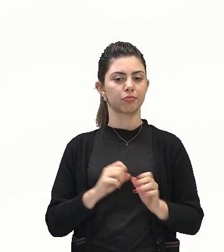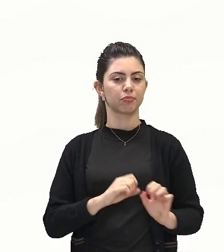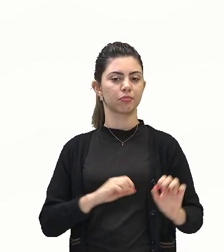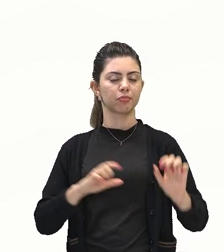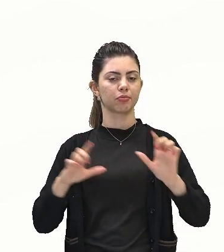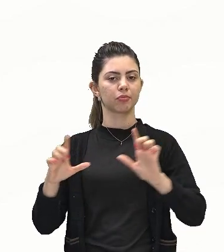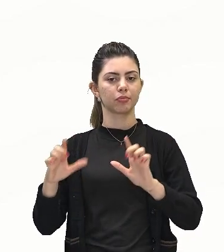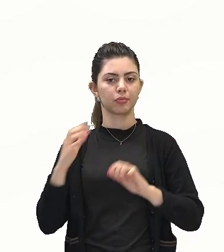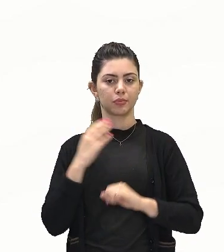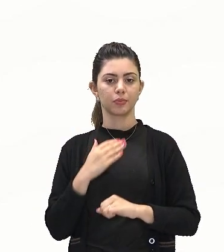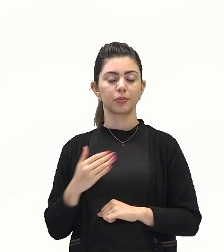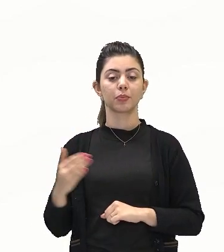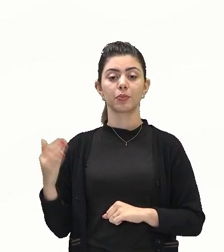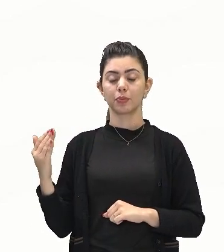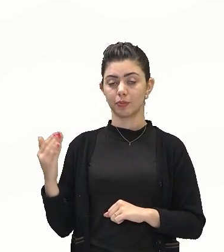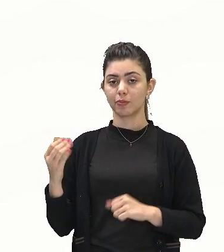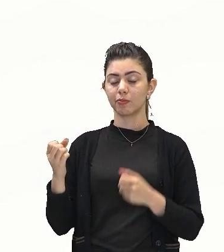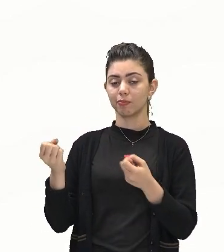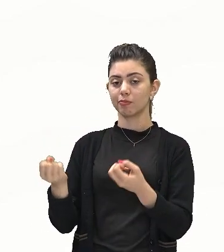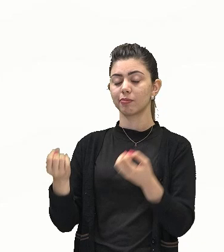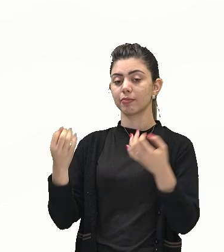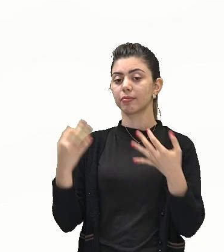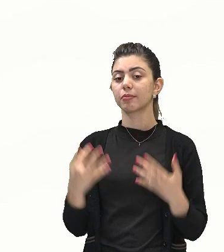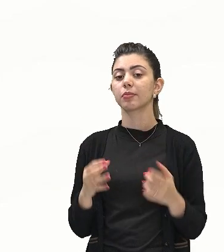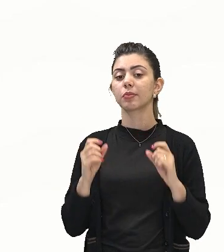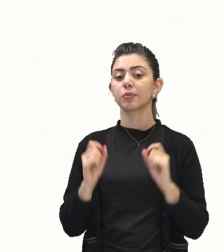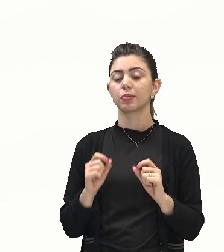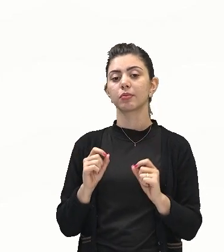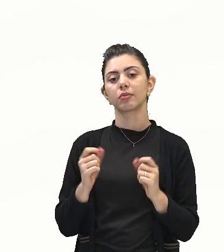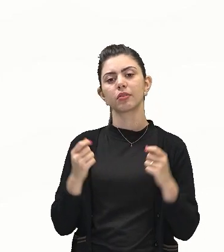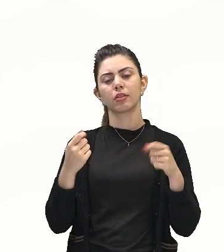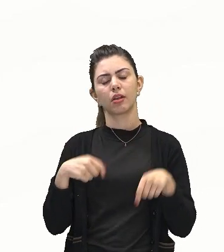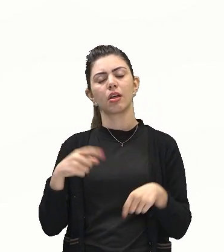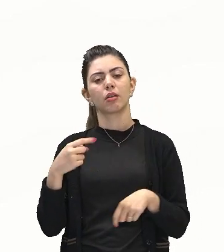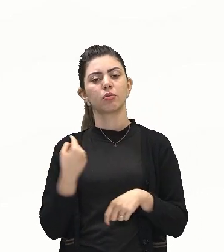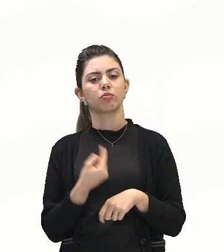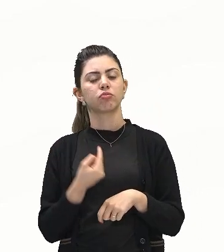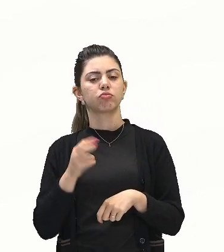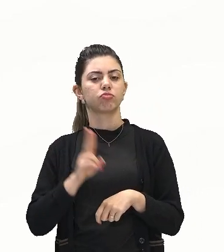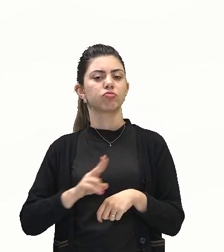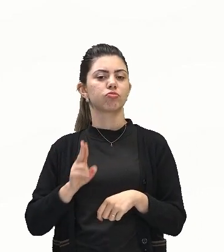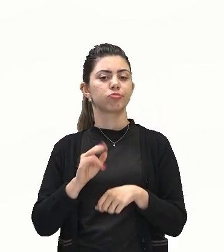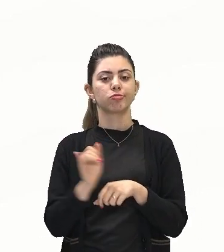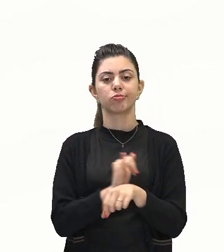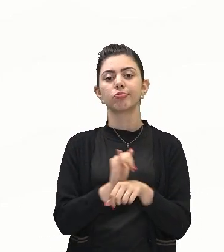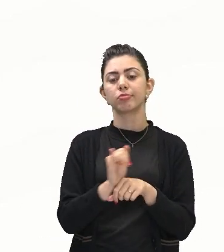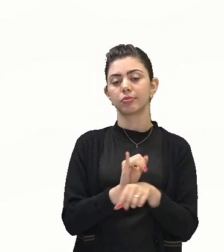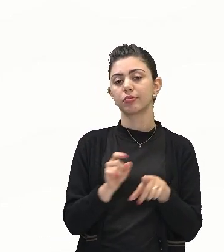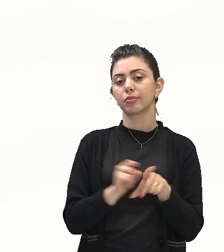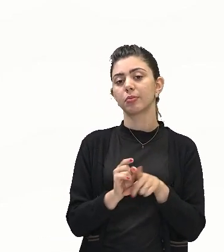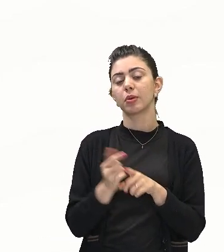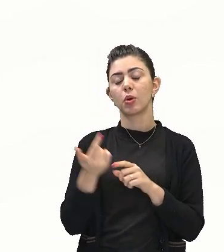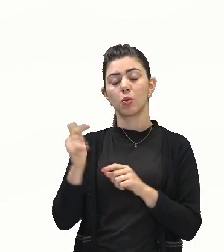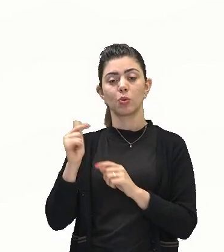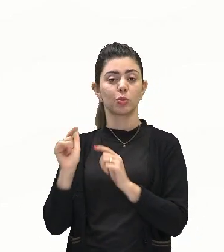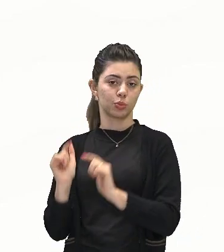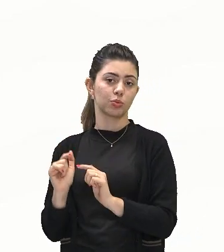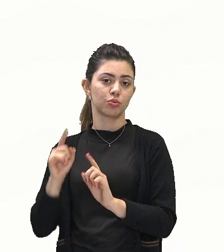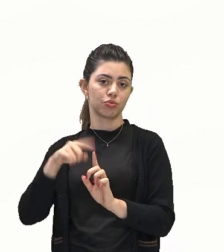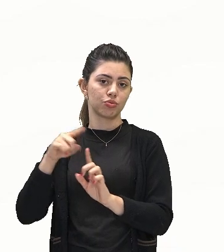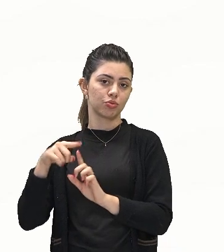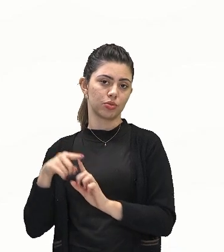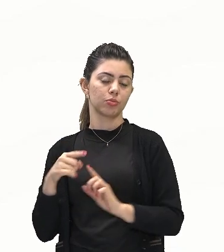mostrar, né, a ver que esse procedimento pode ser utilizado para os demais polígonos,